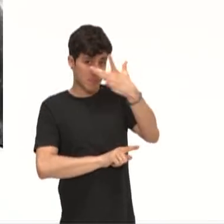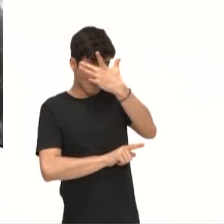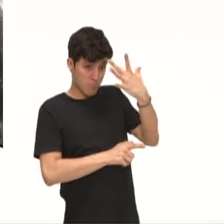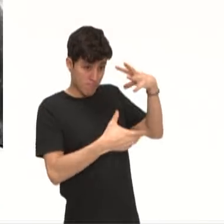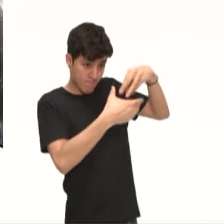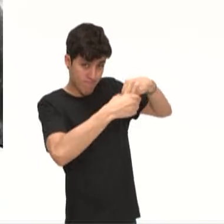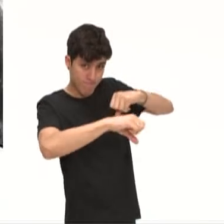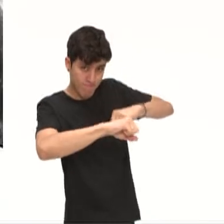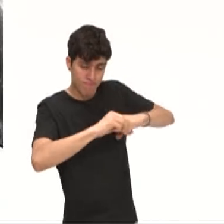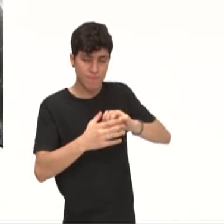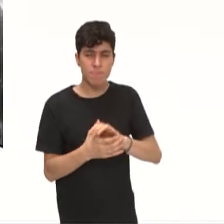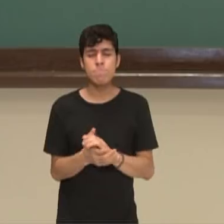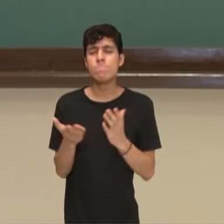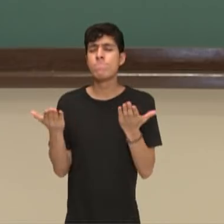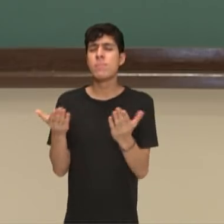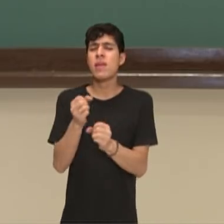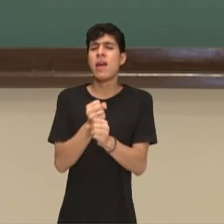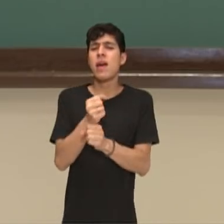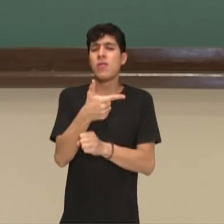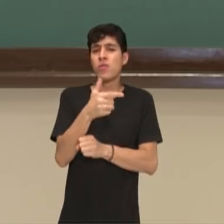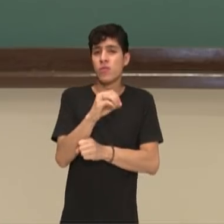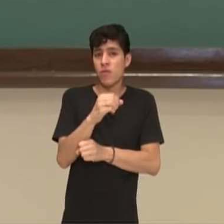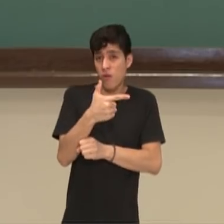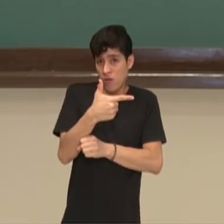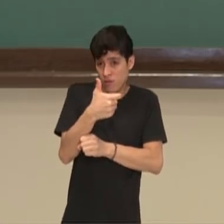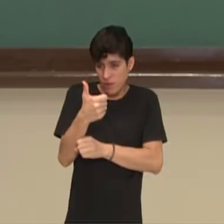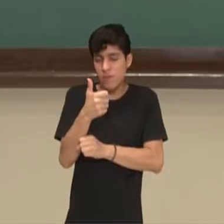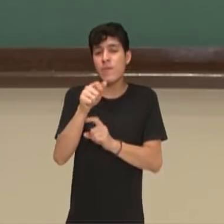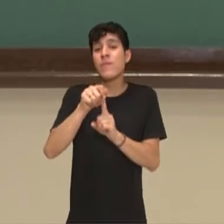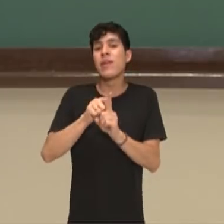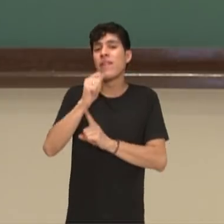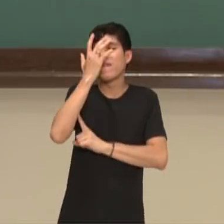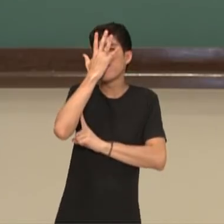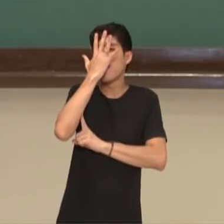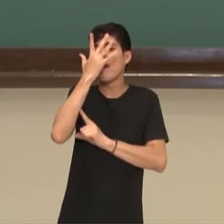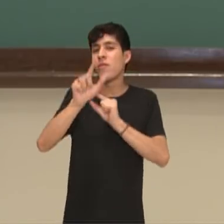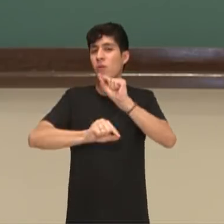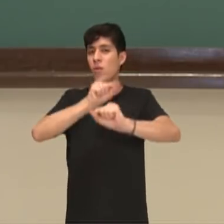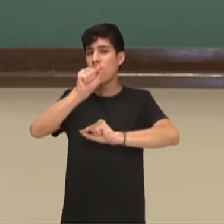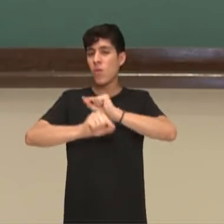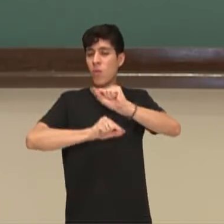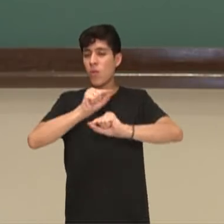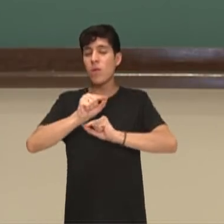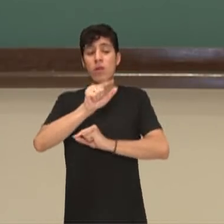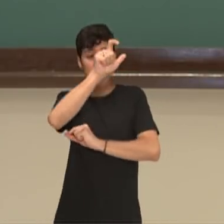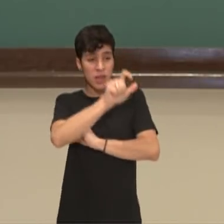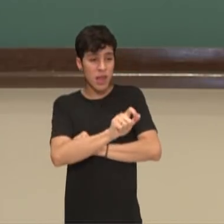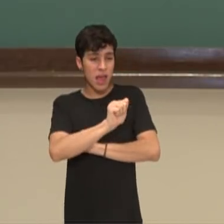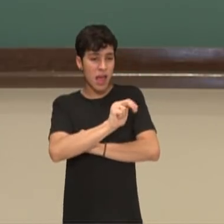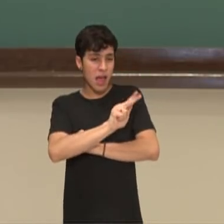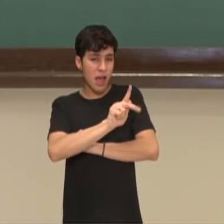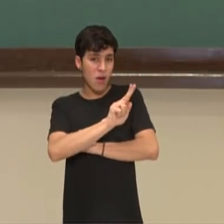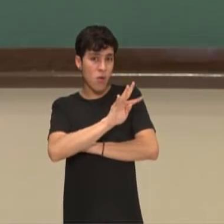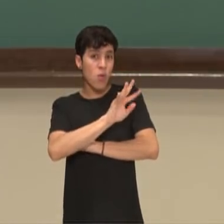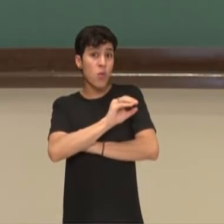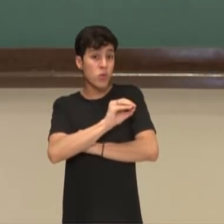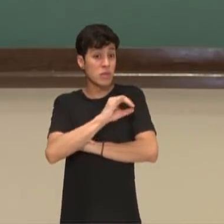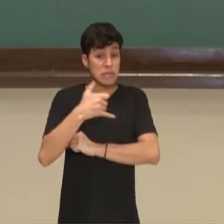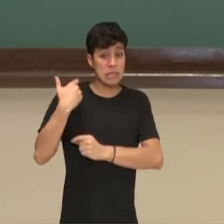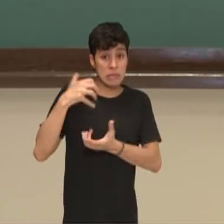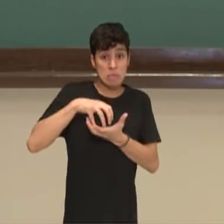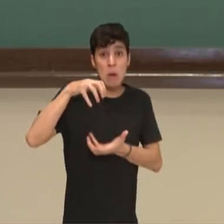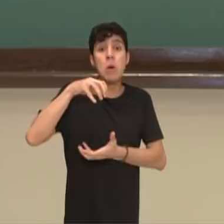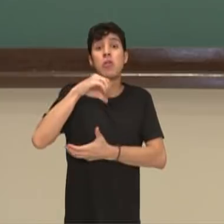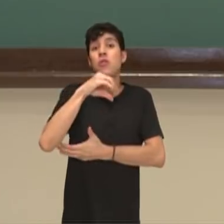Inclusive, no ano de 2021, no mês de fevereiro, Augusto de Campos está completando